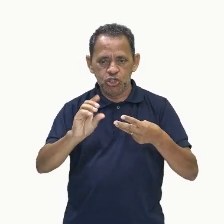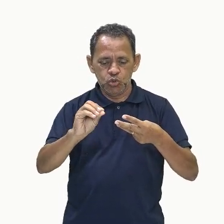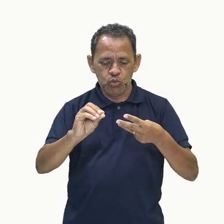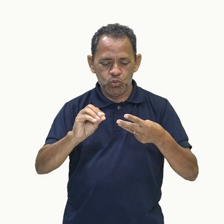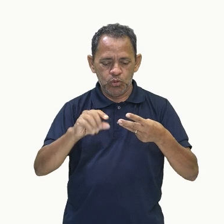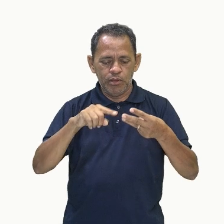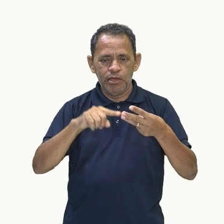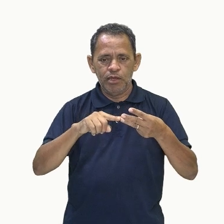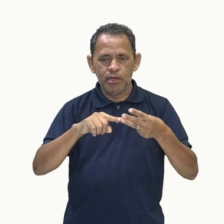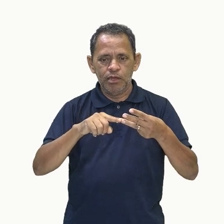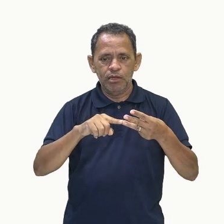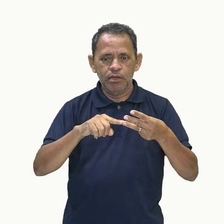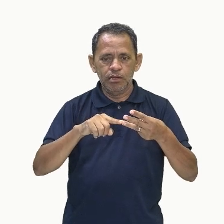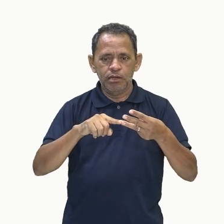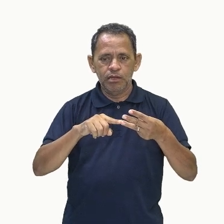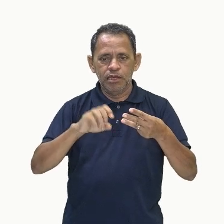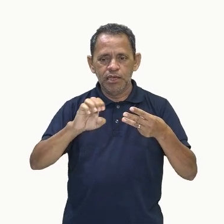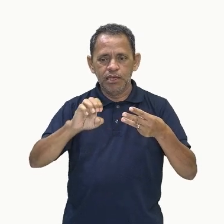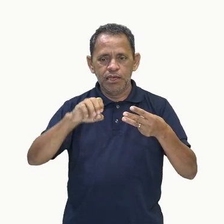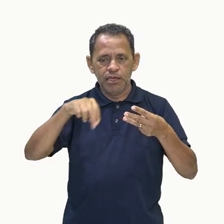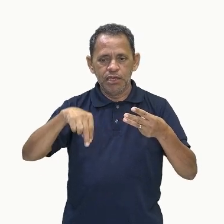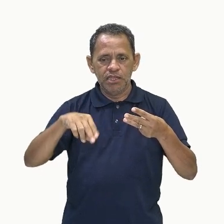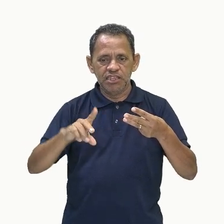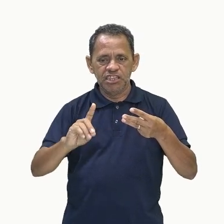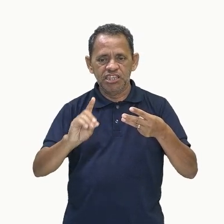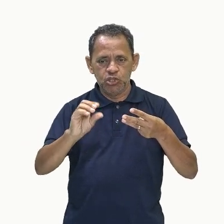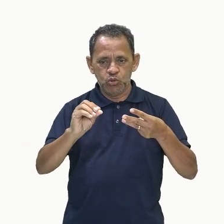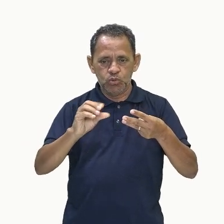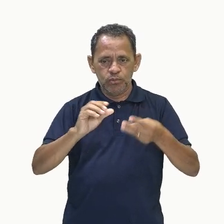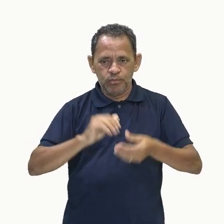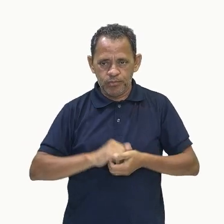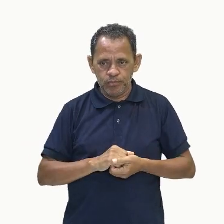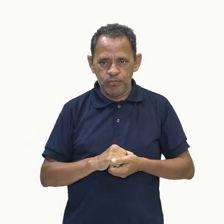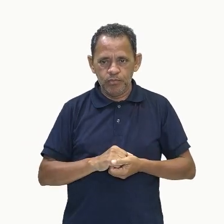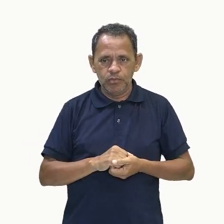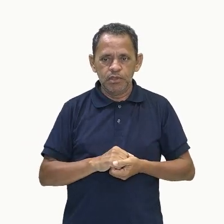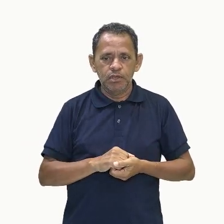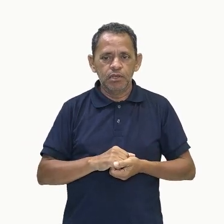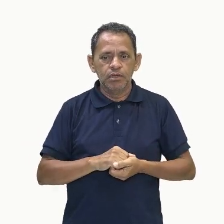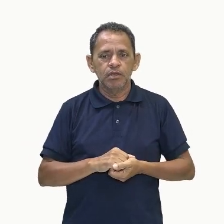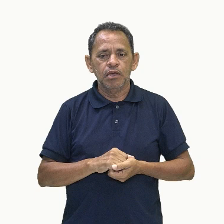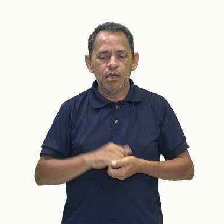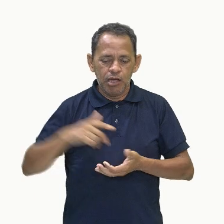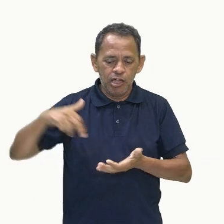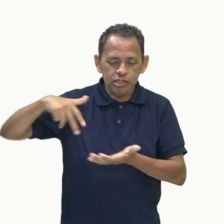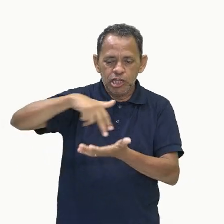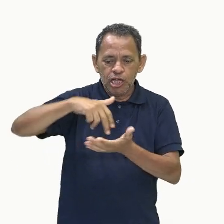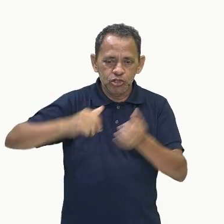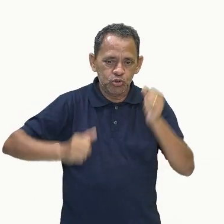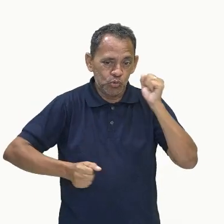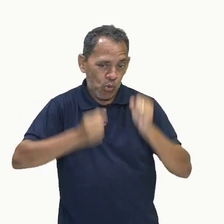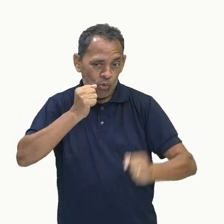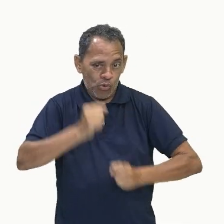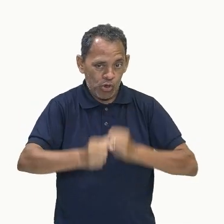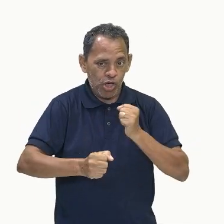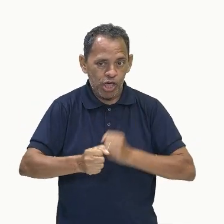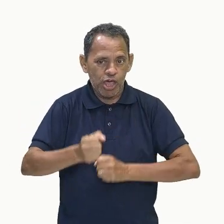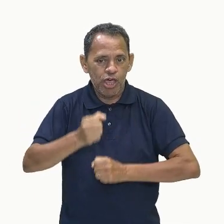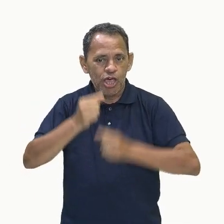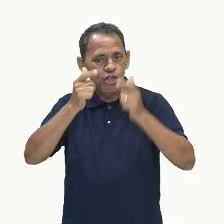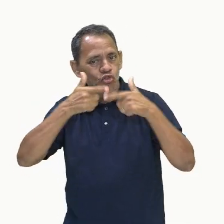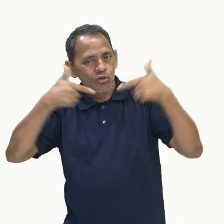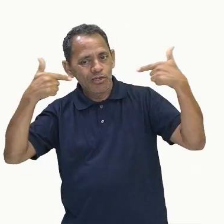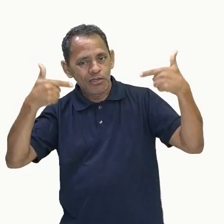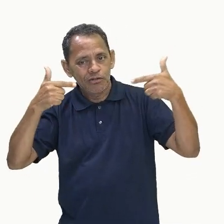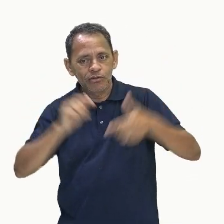endo e o indo. Andando, correndo, sorrindo. Em inglês nós